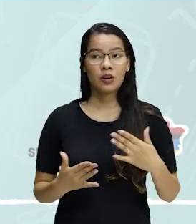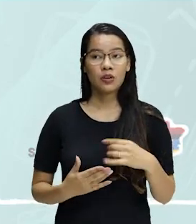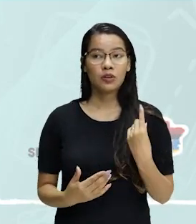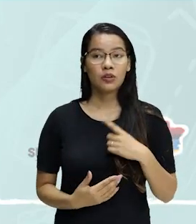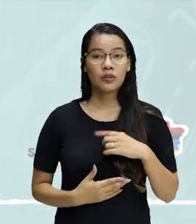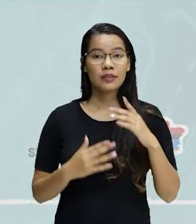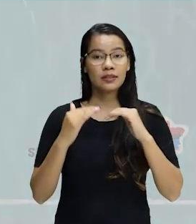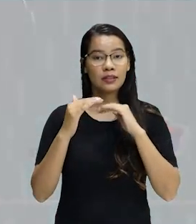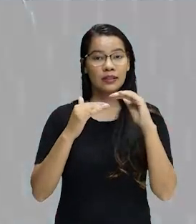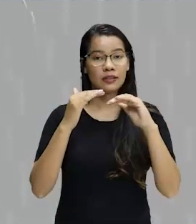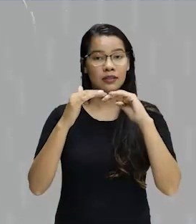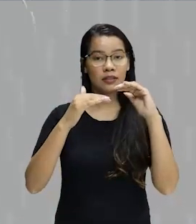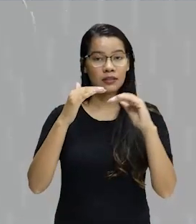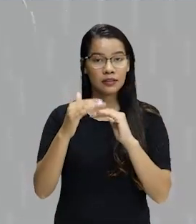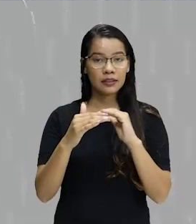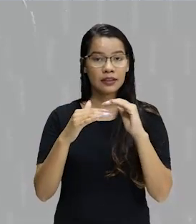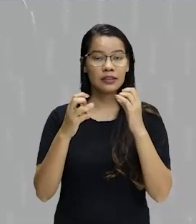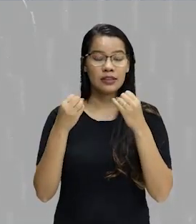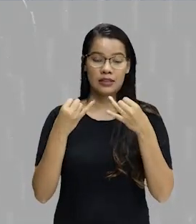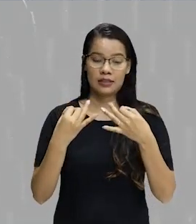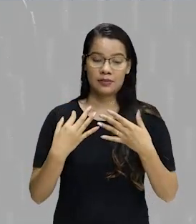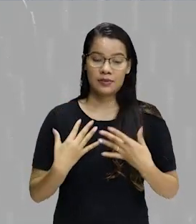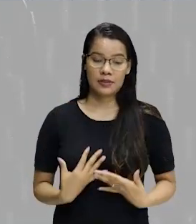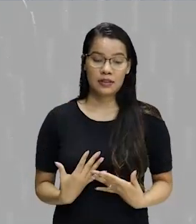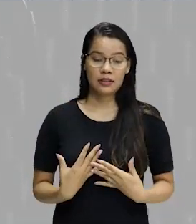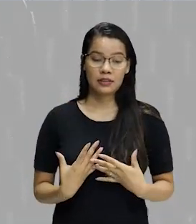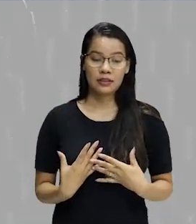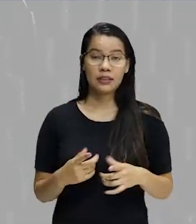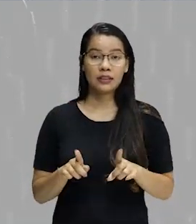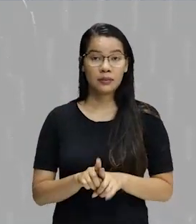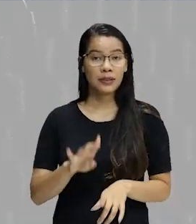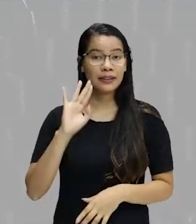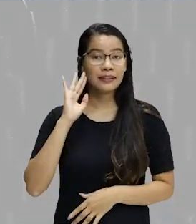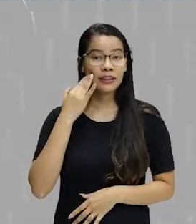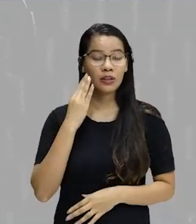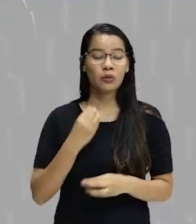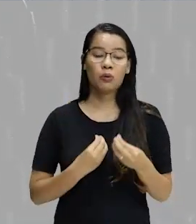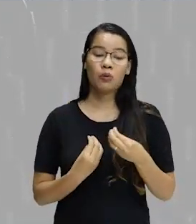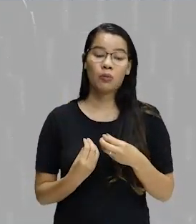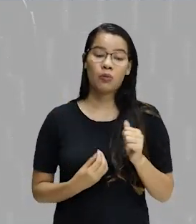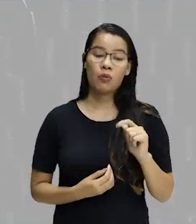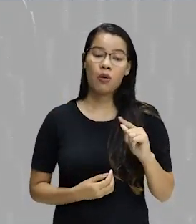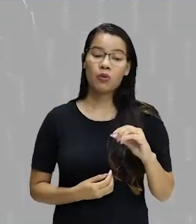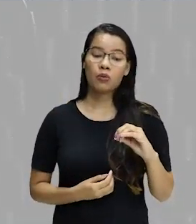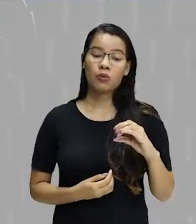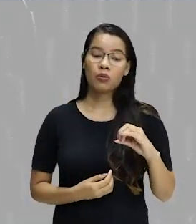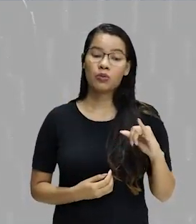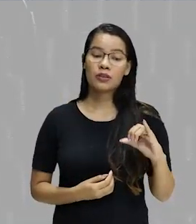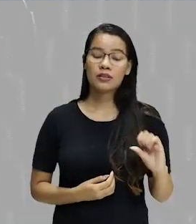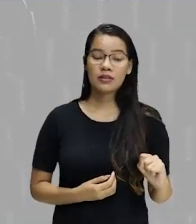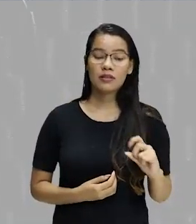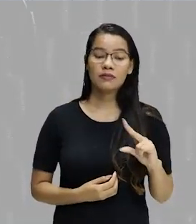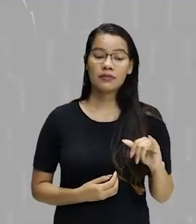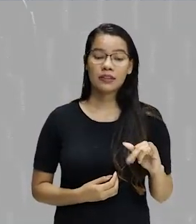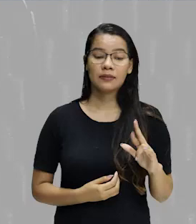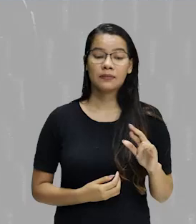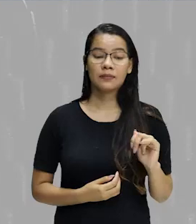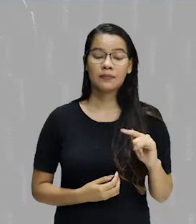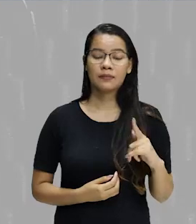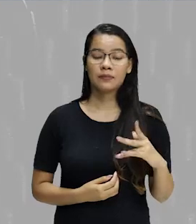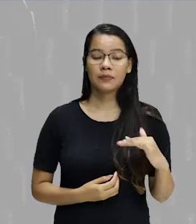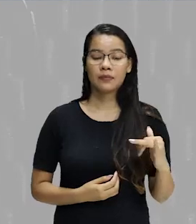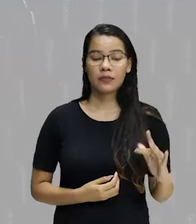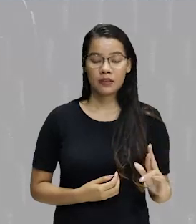vamos desenvolver, explicar e compreender como que os álcools vão reagir,